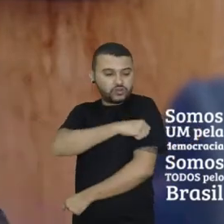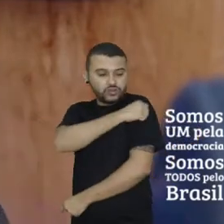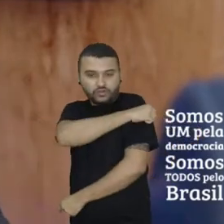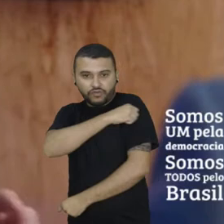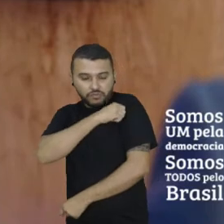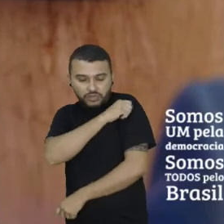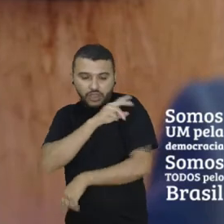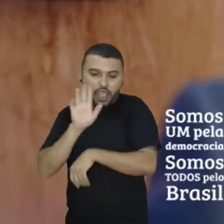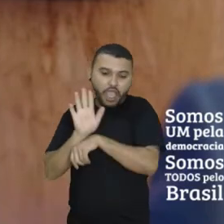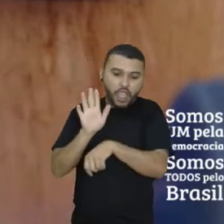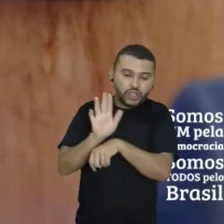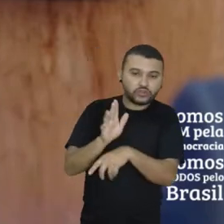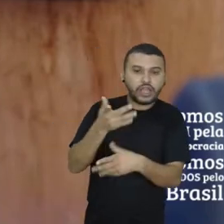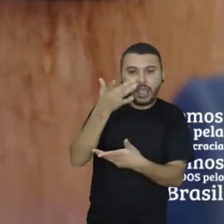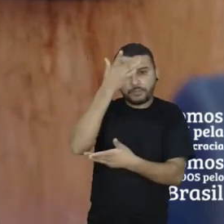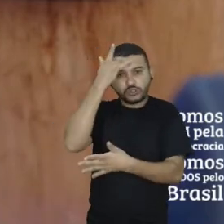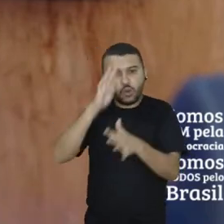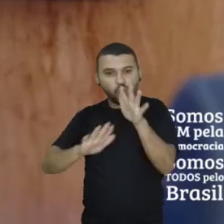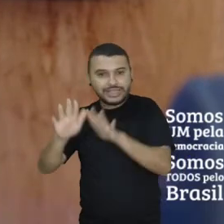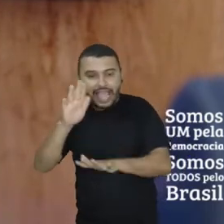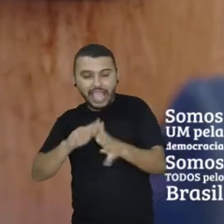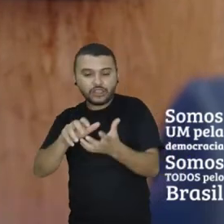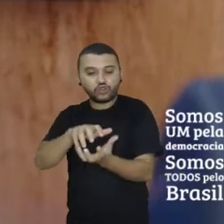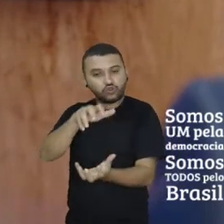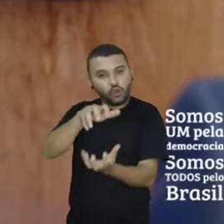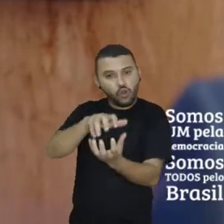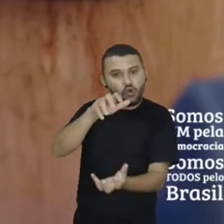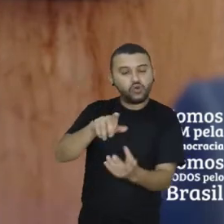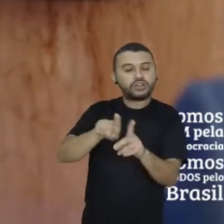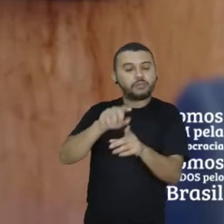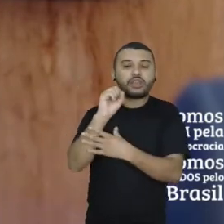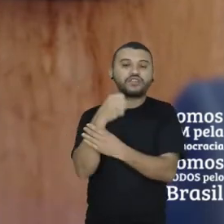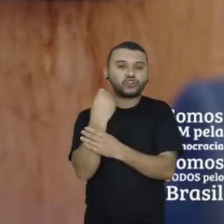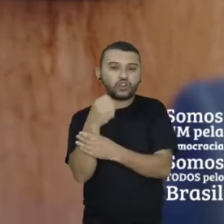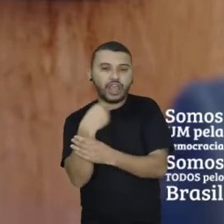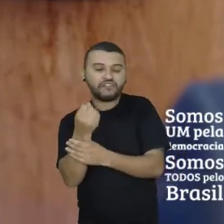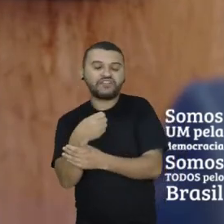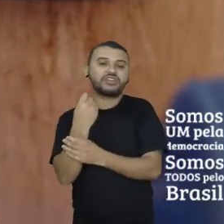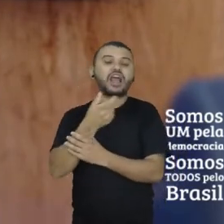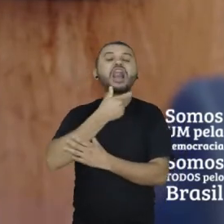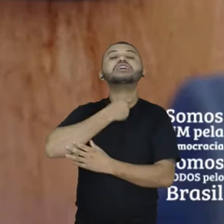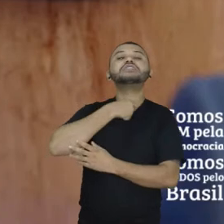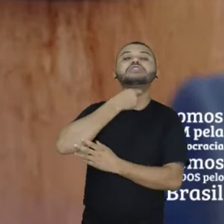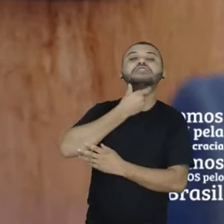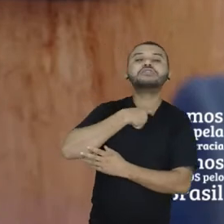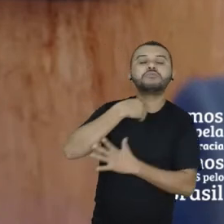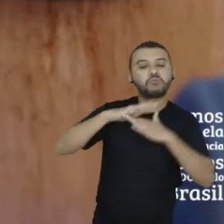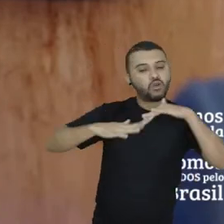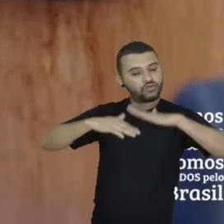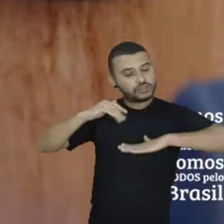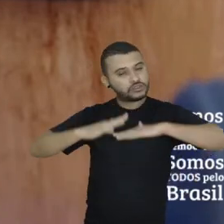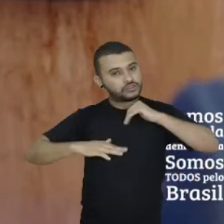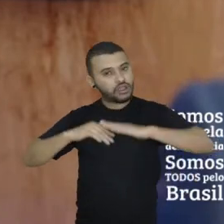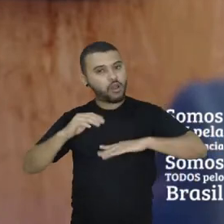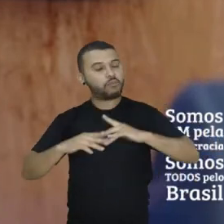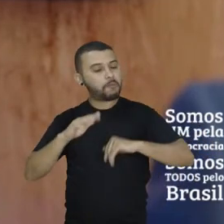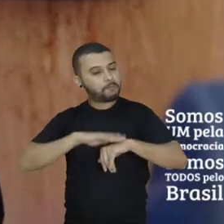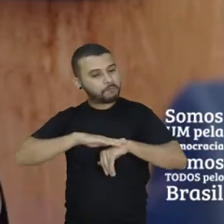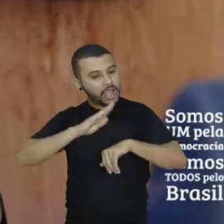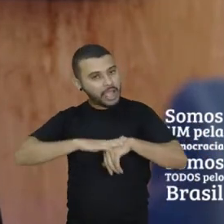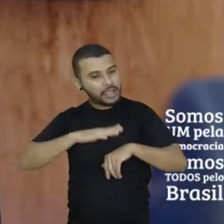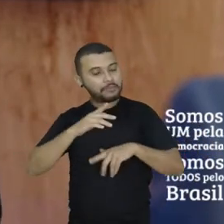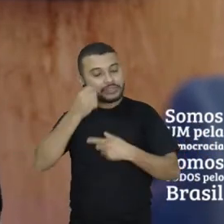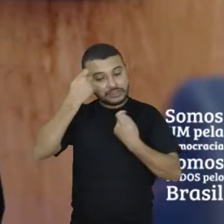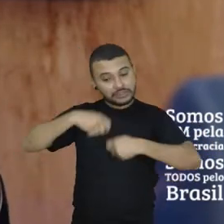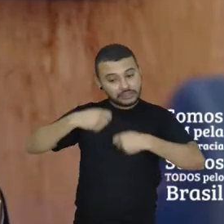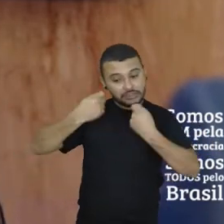atendente, cuidador do idoso. Então, fisioterapeuta, fonoaudiólogo. Então, eu diria que a gente tem que